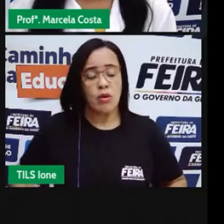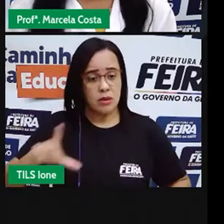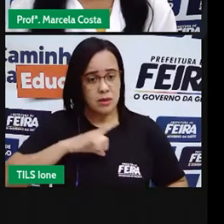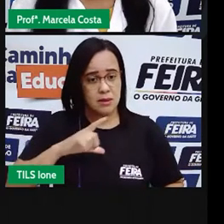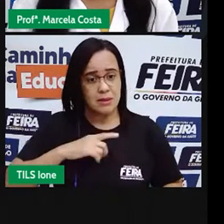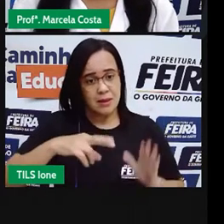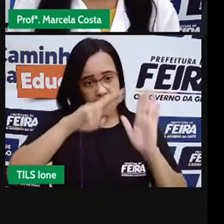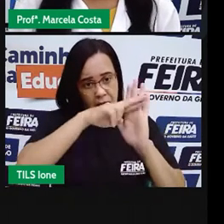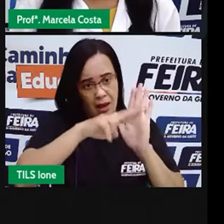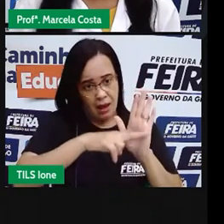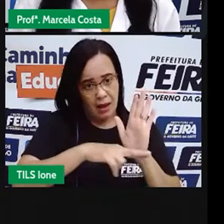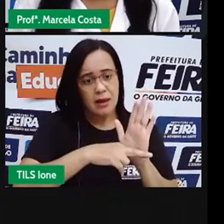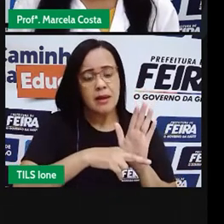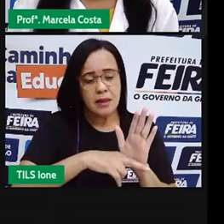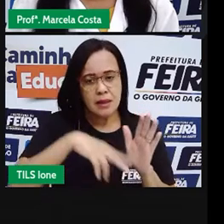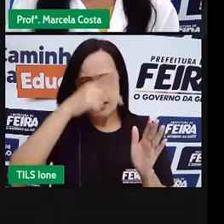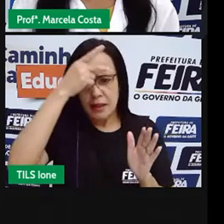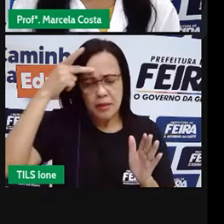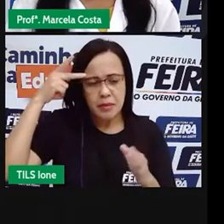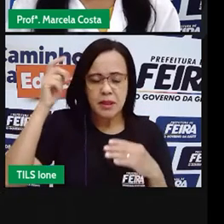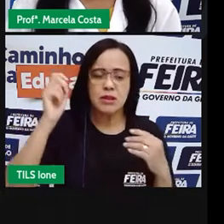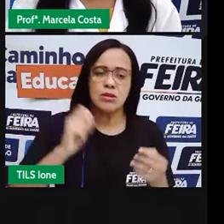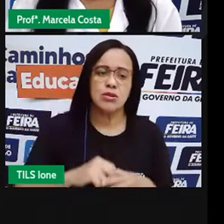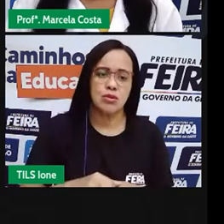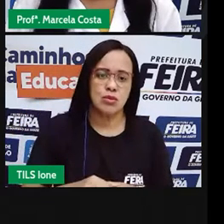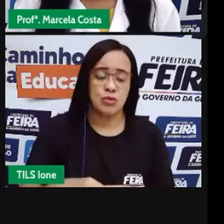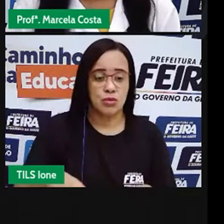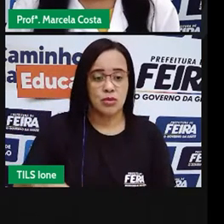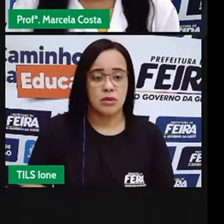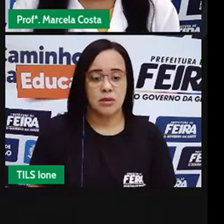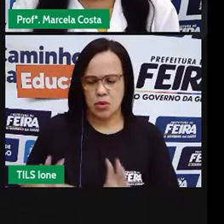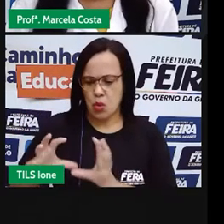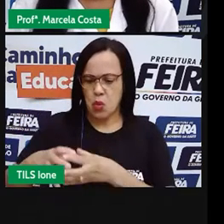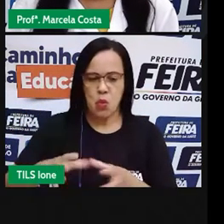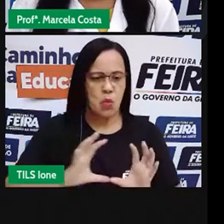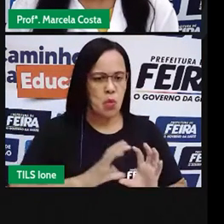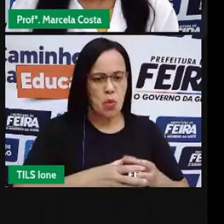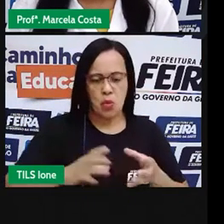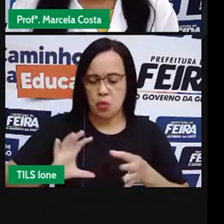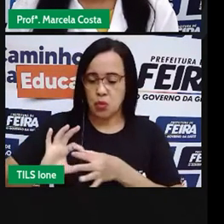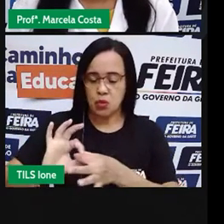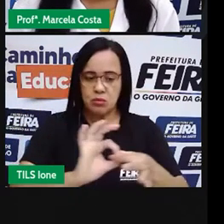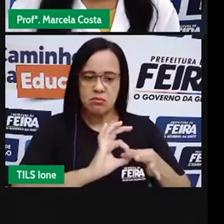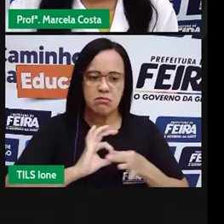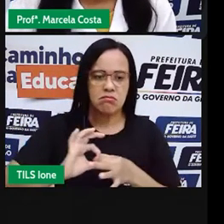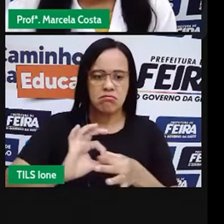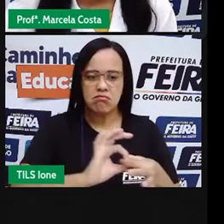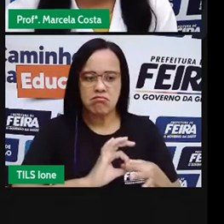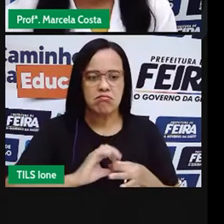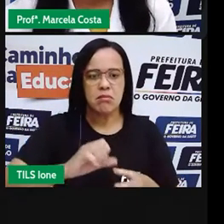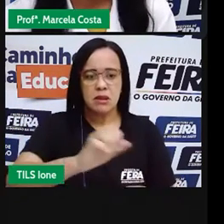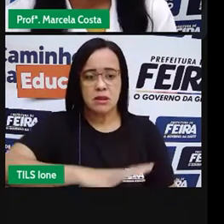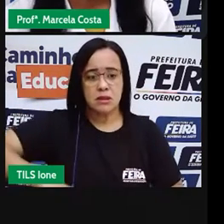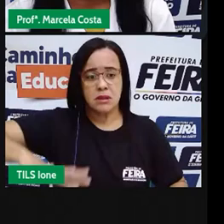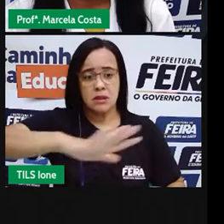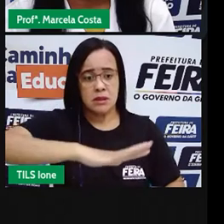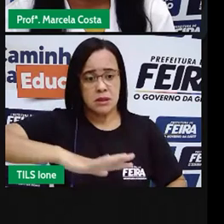que as pessoas e harmonia desde pa